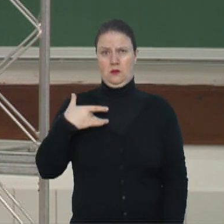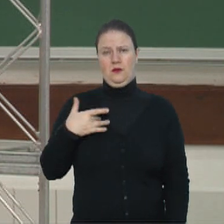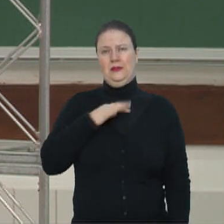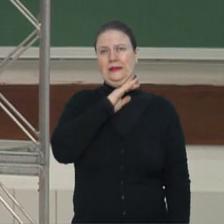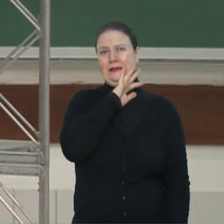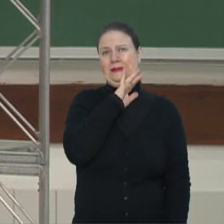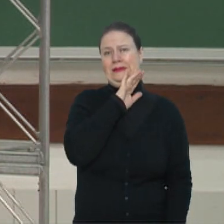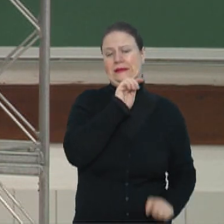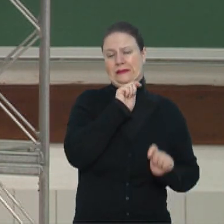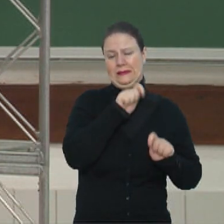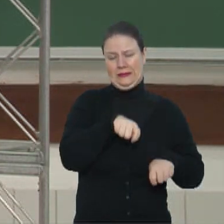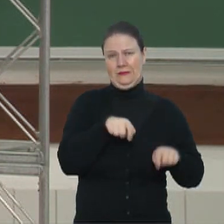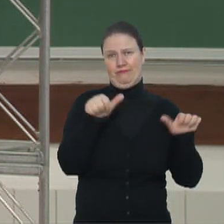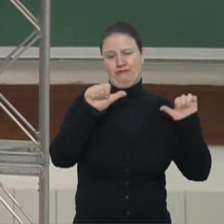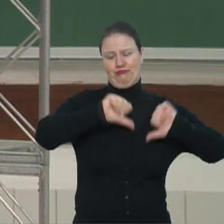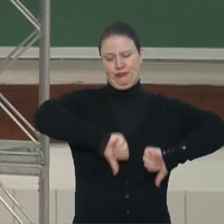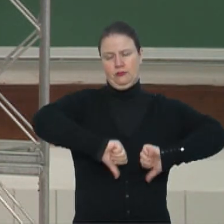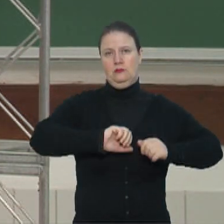ó, tá mostrando, né,